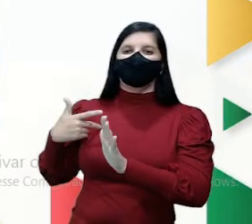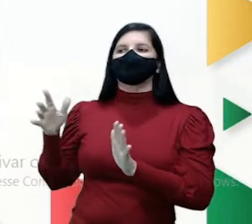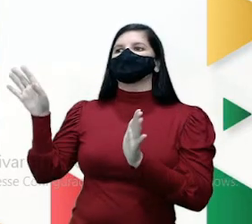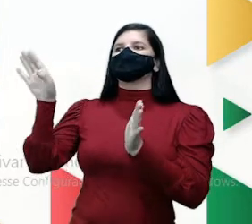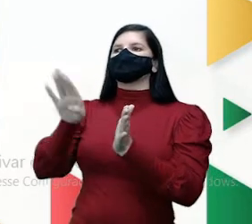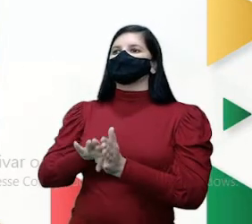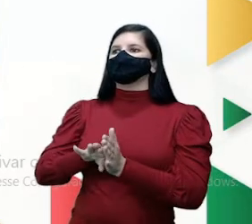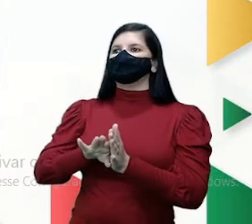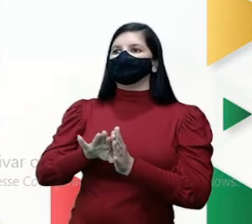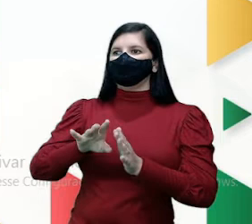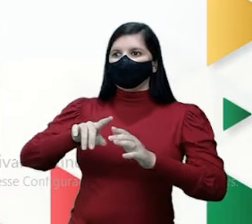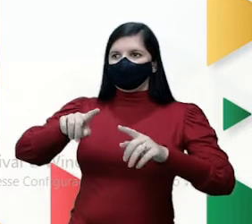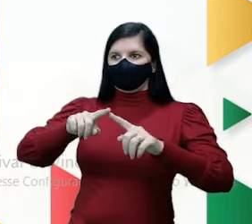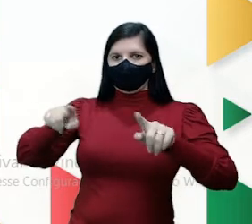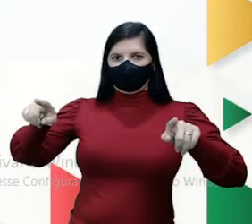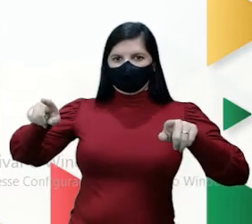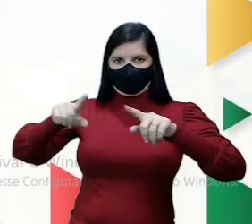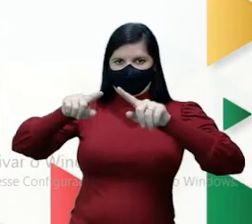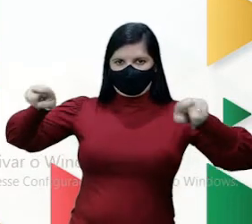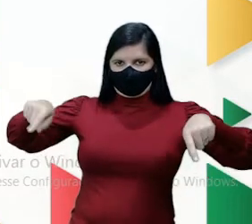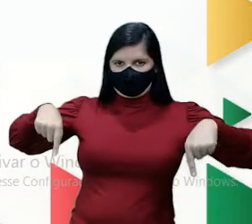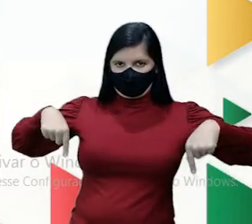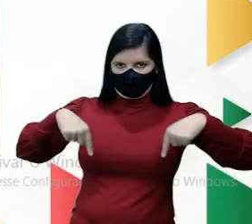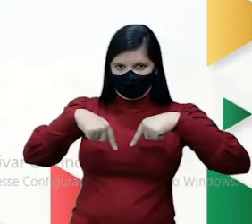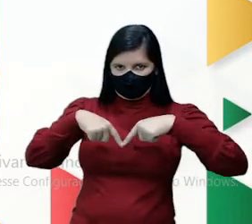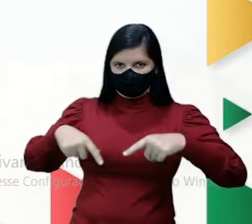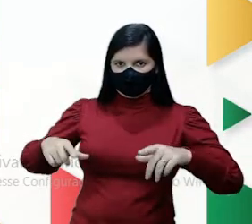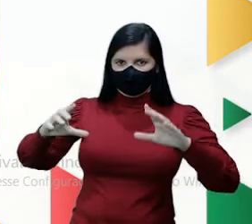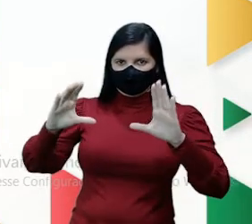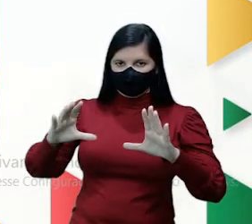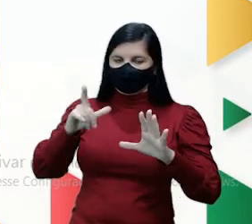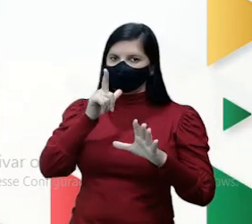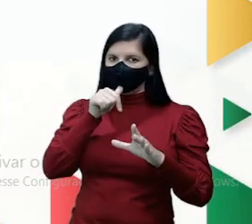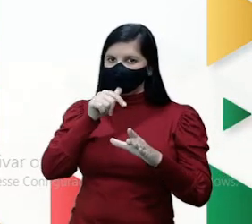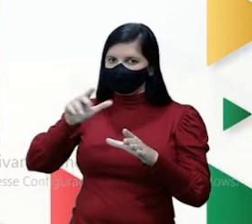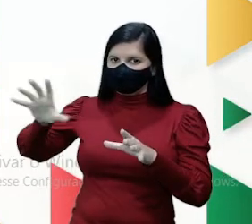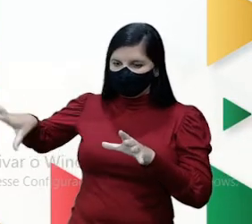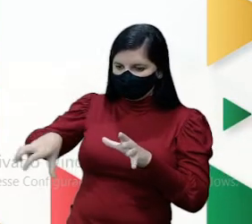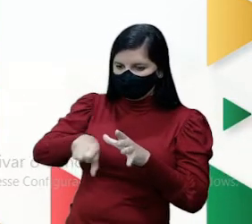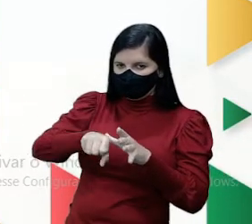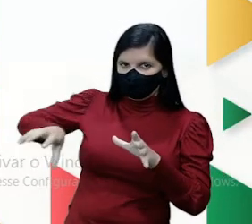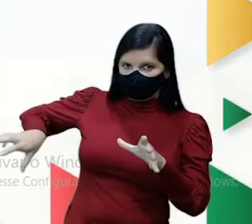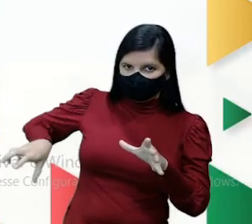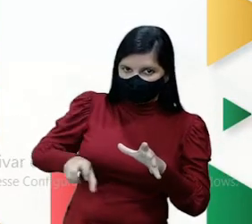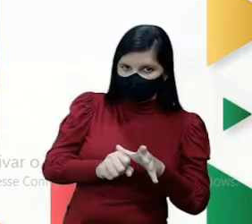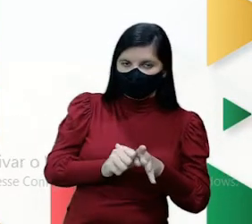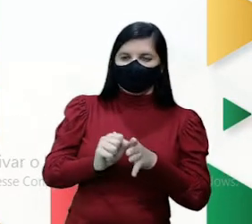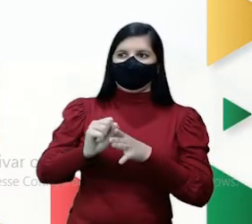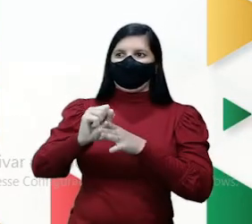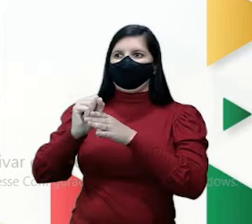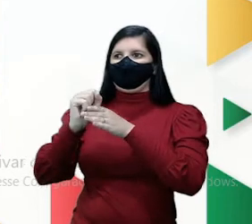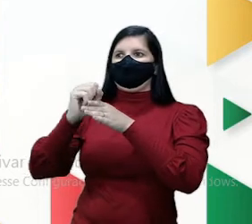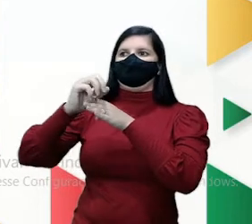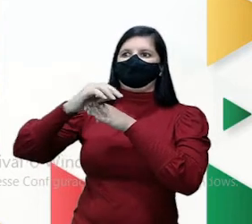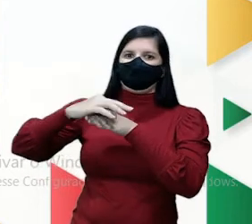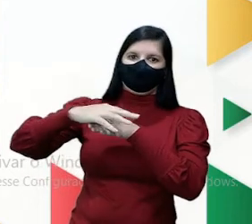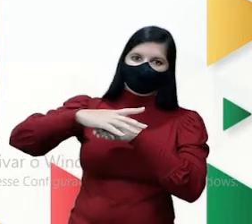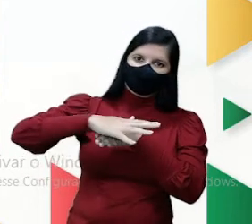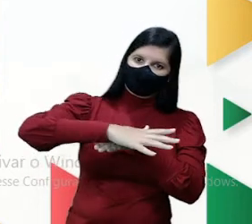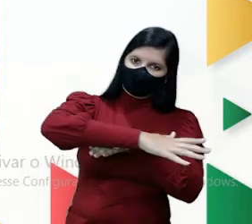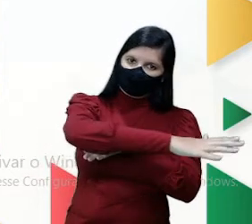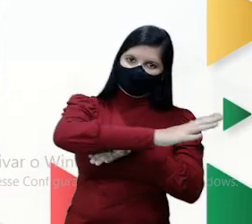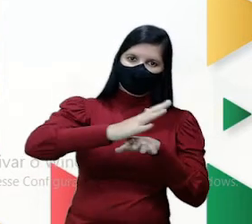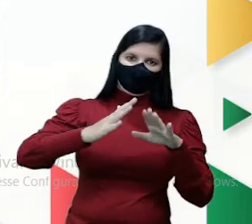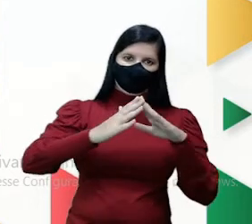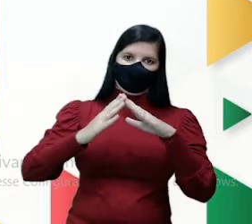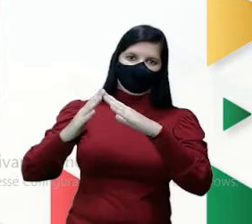um reservatório. Desse reservatório é que vai acontecer aí a distribuição dessa água para